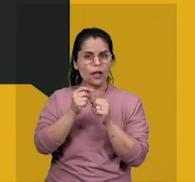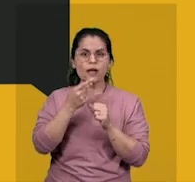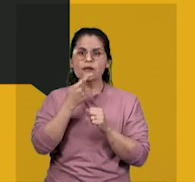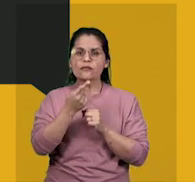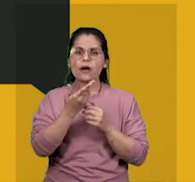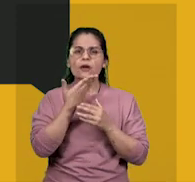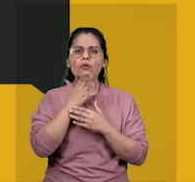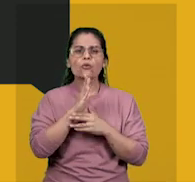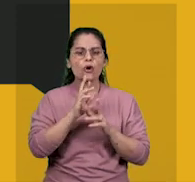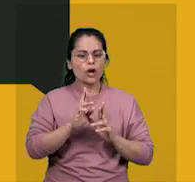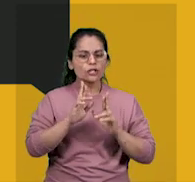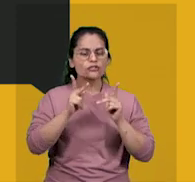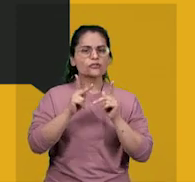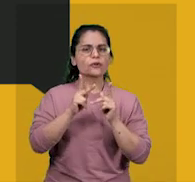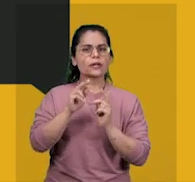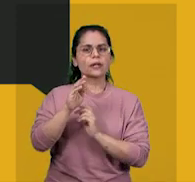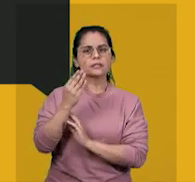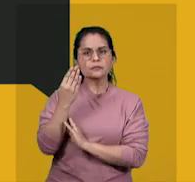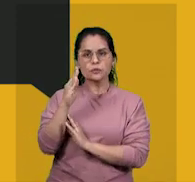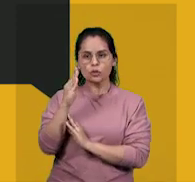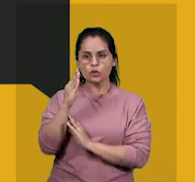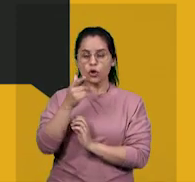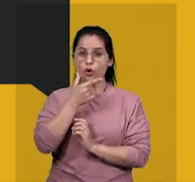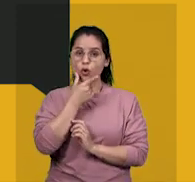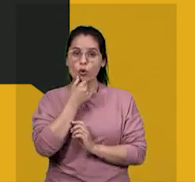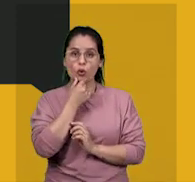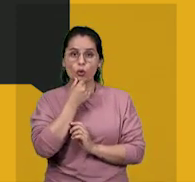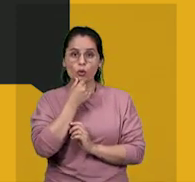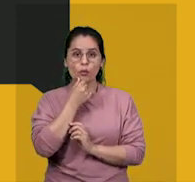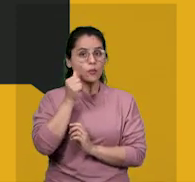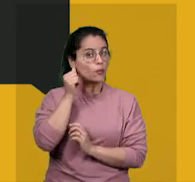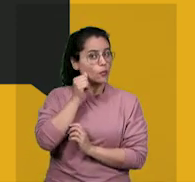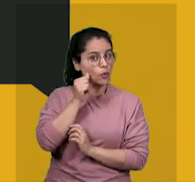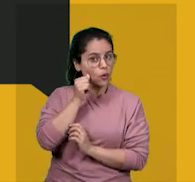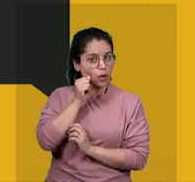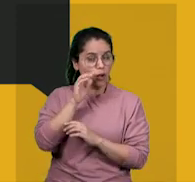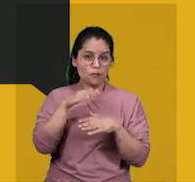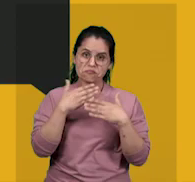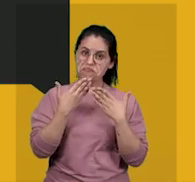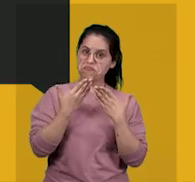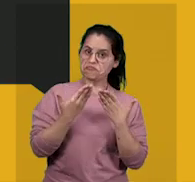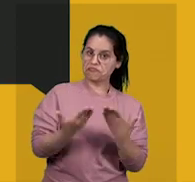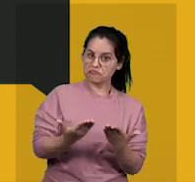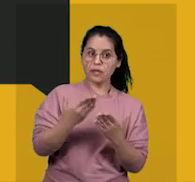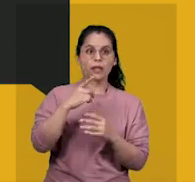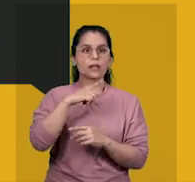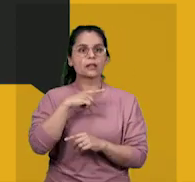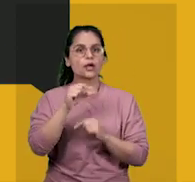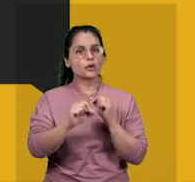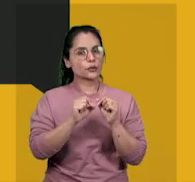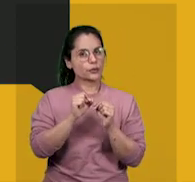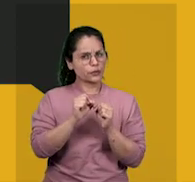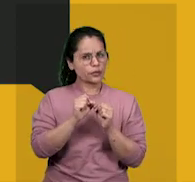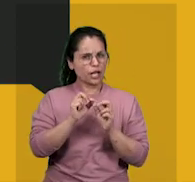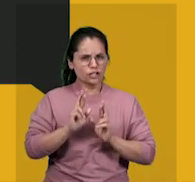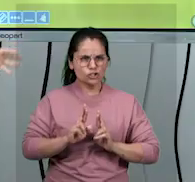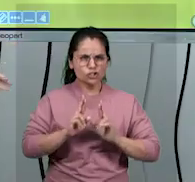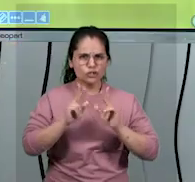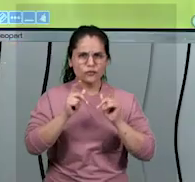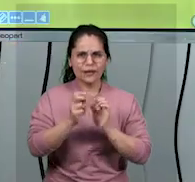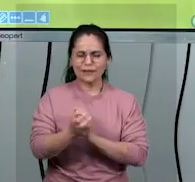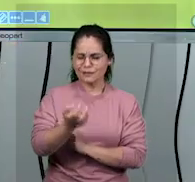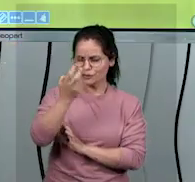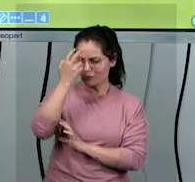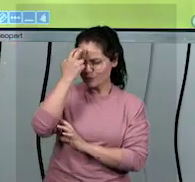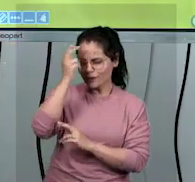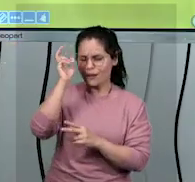diferença biológica entre homens e mulheres. Então, existe as diferenças